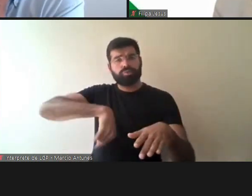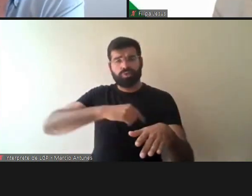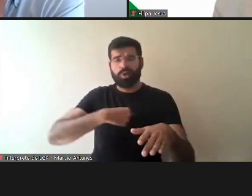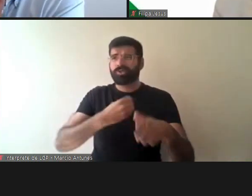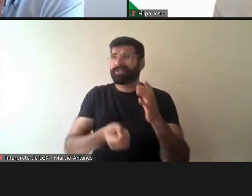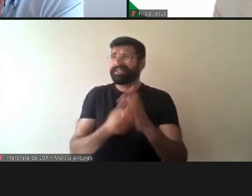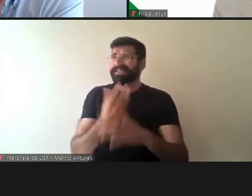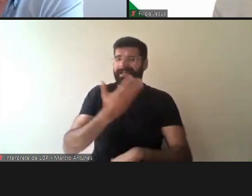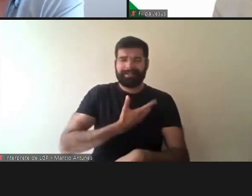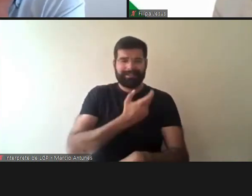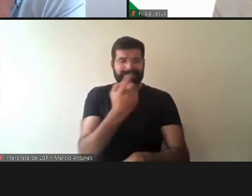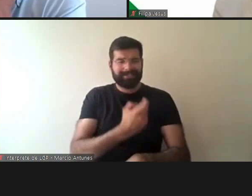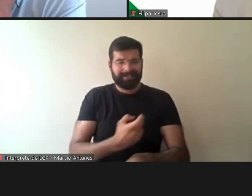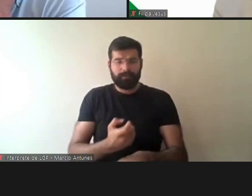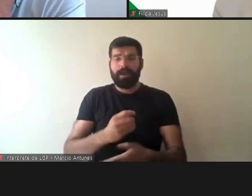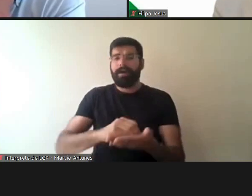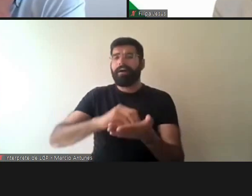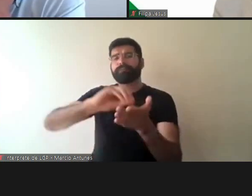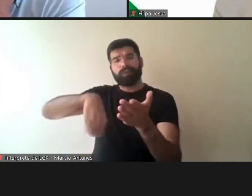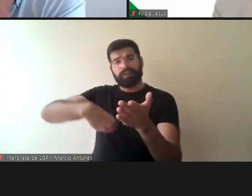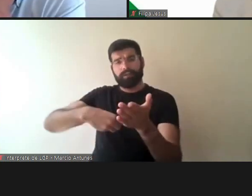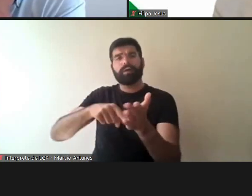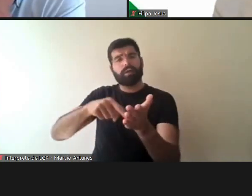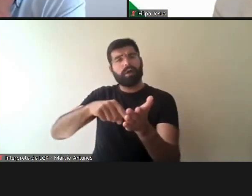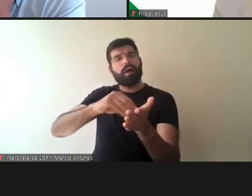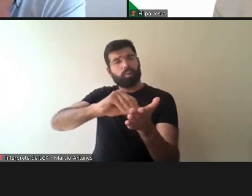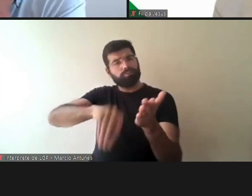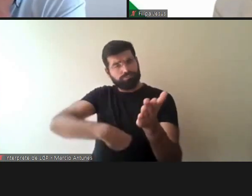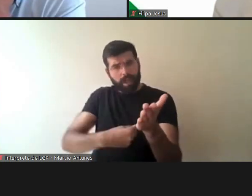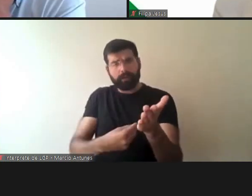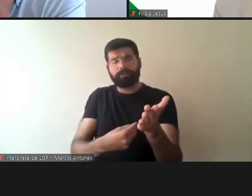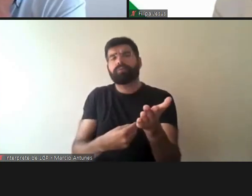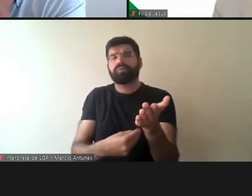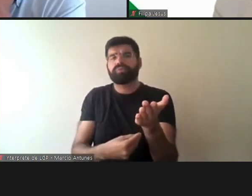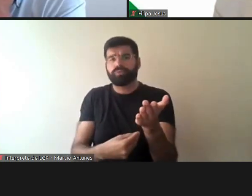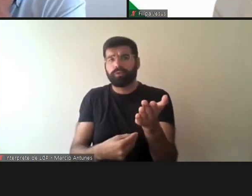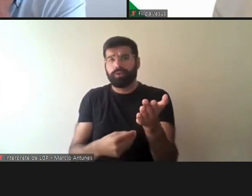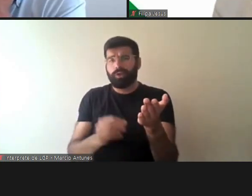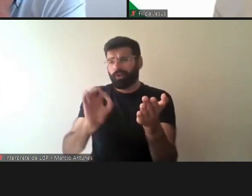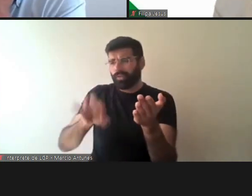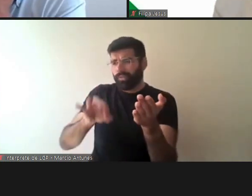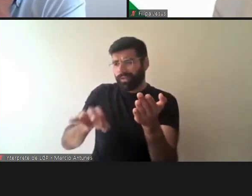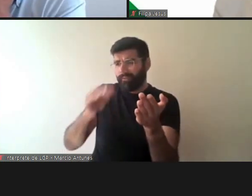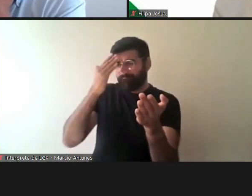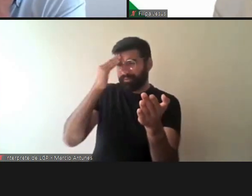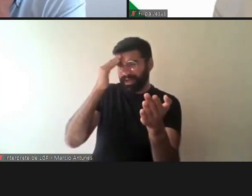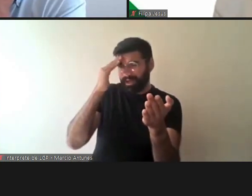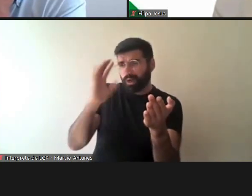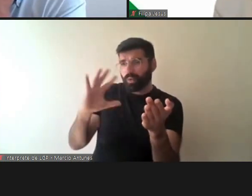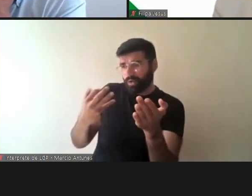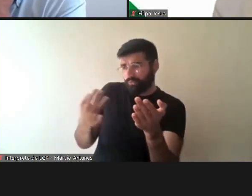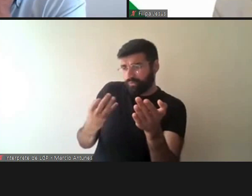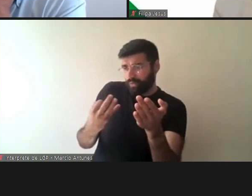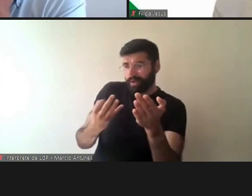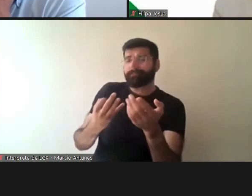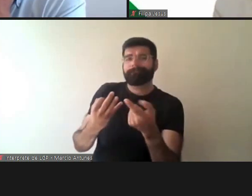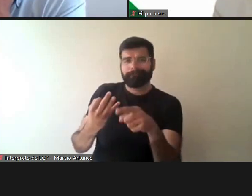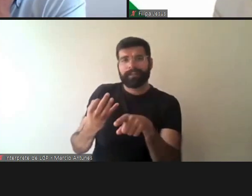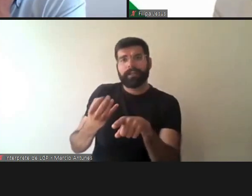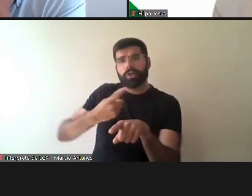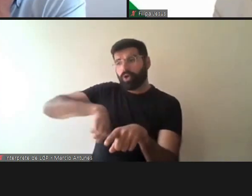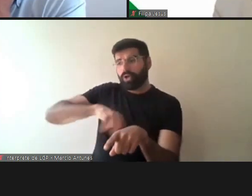dezembro, a assinatura de um contrato no final de fevereiro, estamos naquilo que se diz na